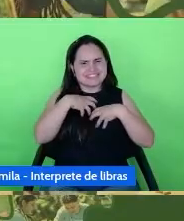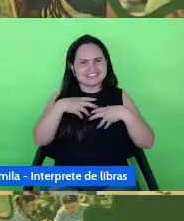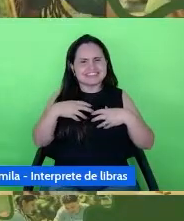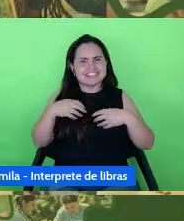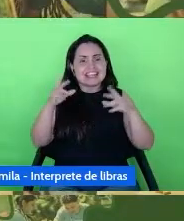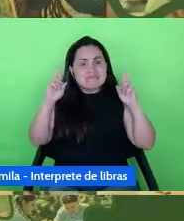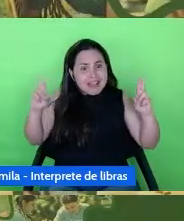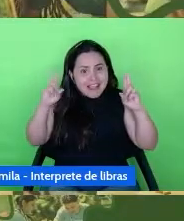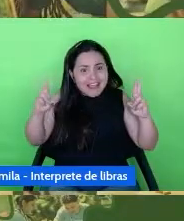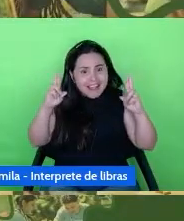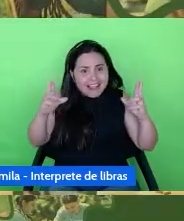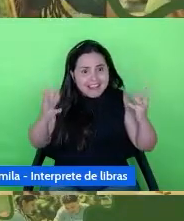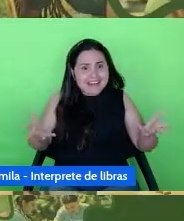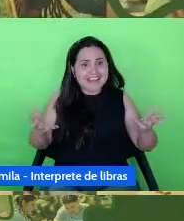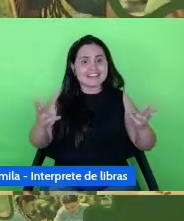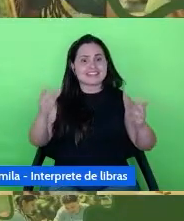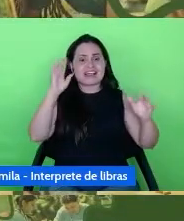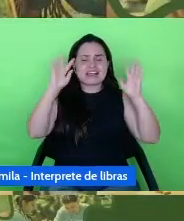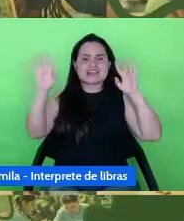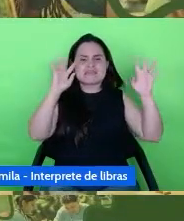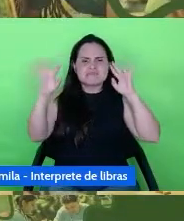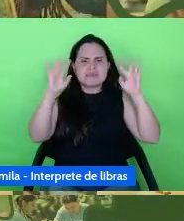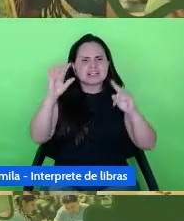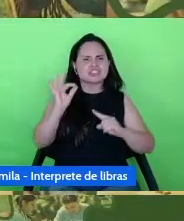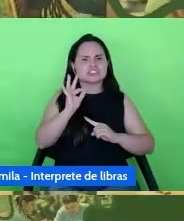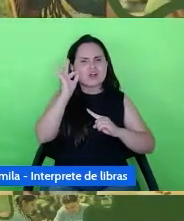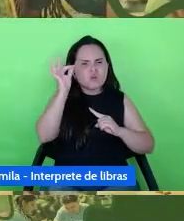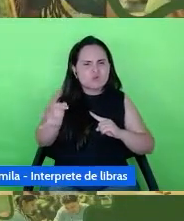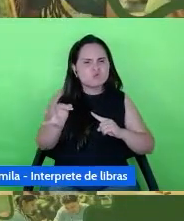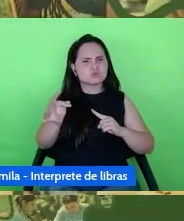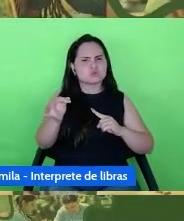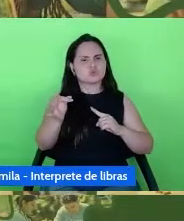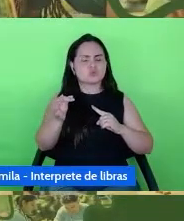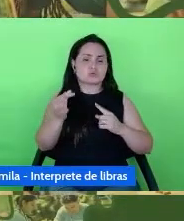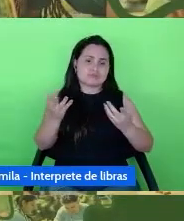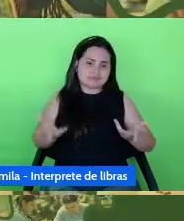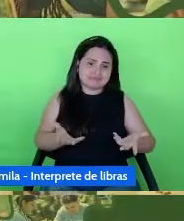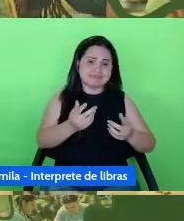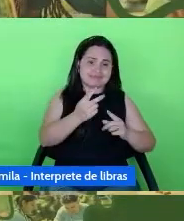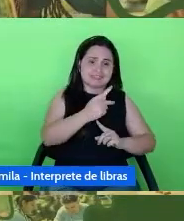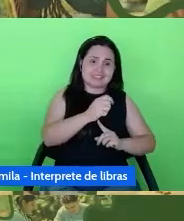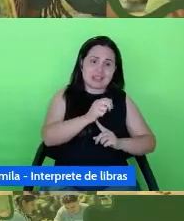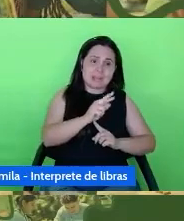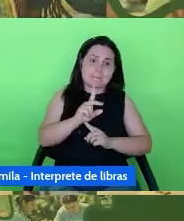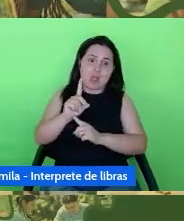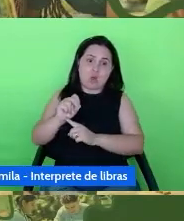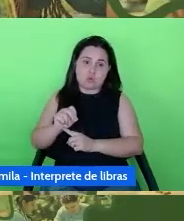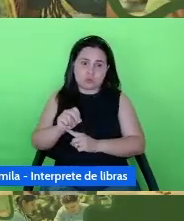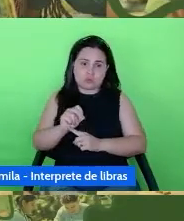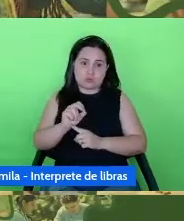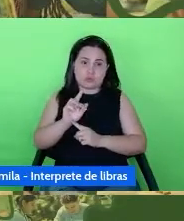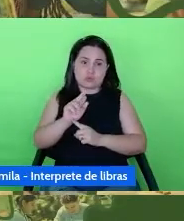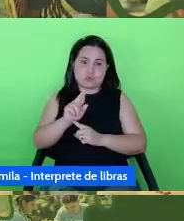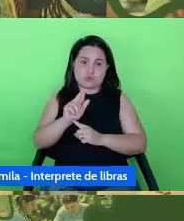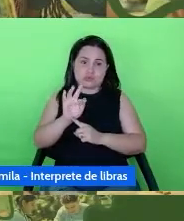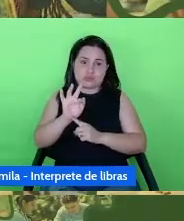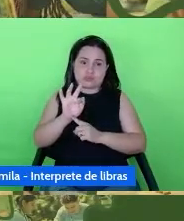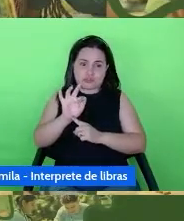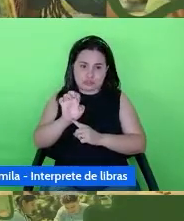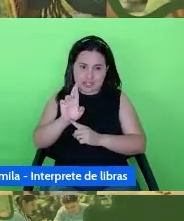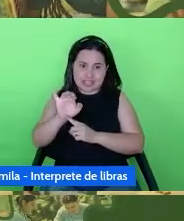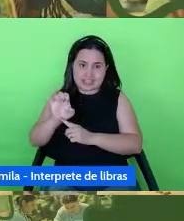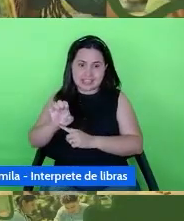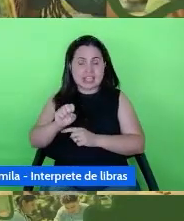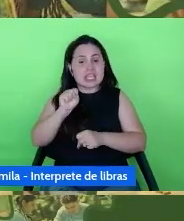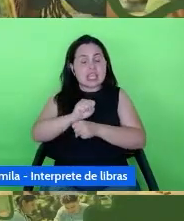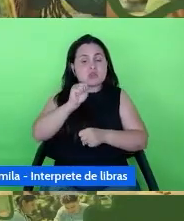esperança, né? E imaginar o futuro. Vamos usar aqui Paulo Freire, o esperançar. O esperançar significa o quê? Eu espero que o